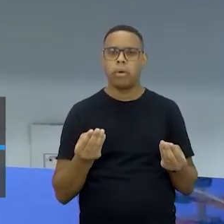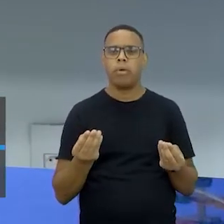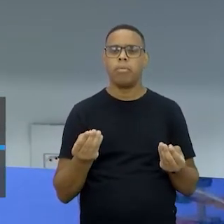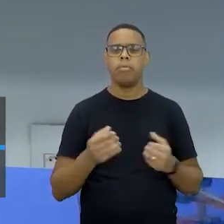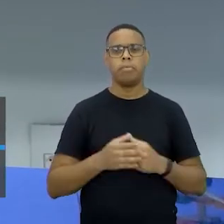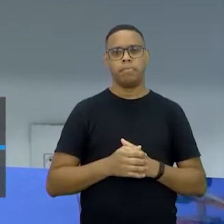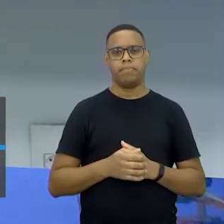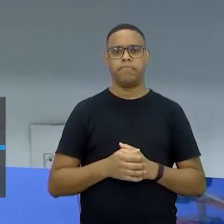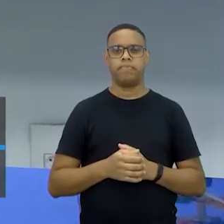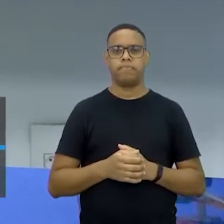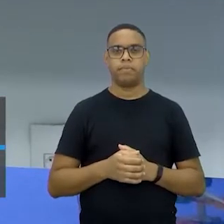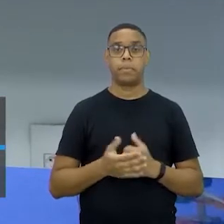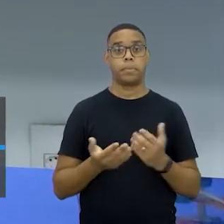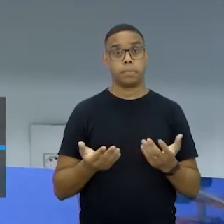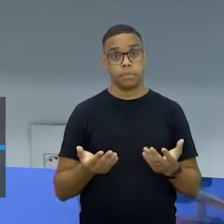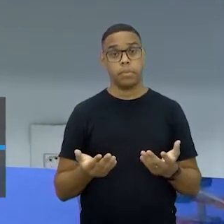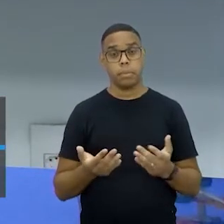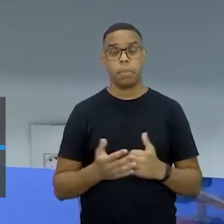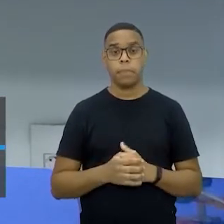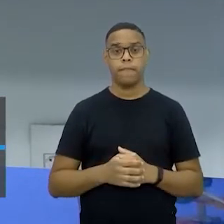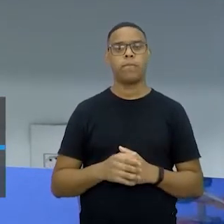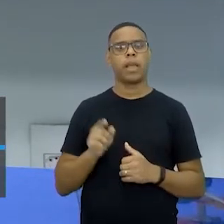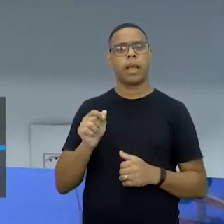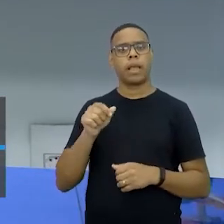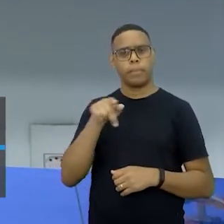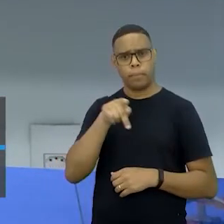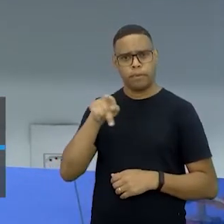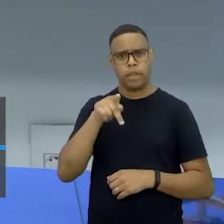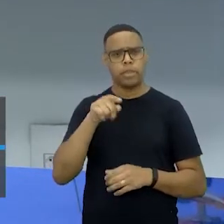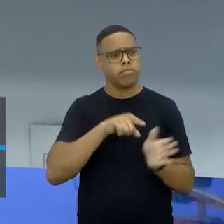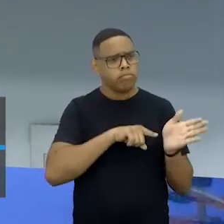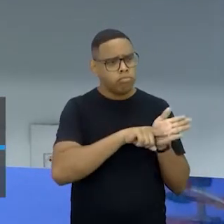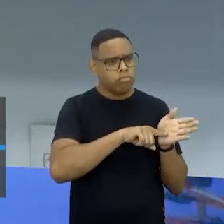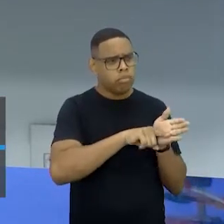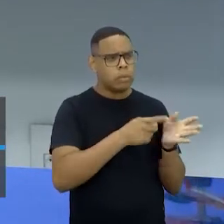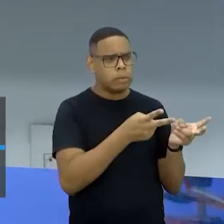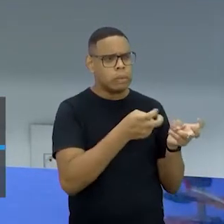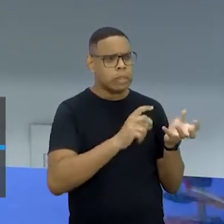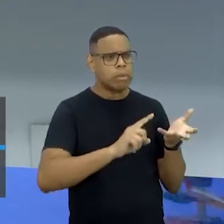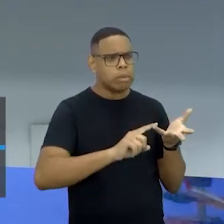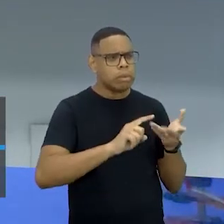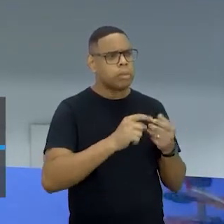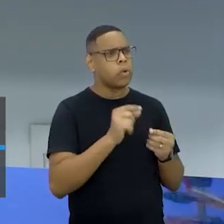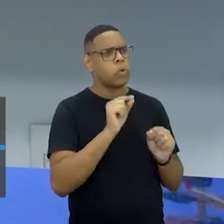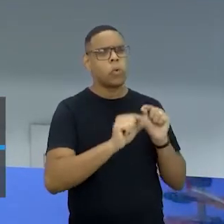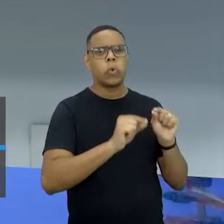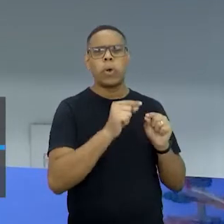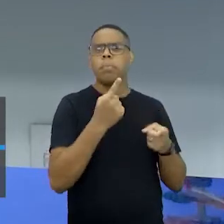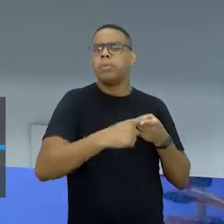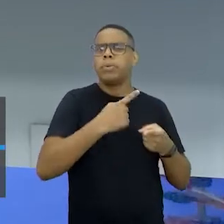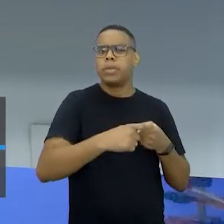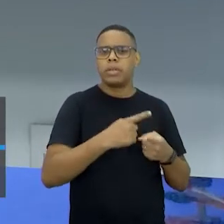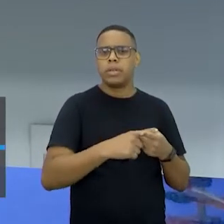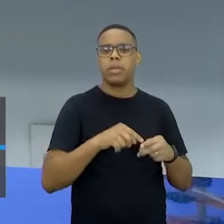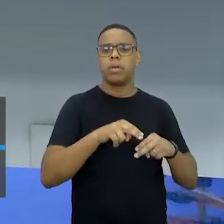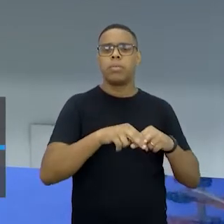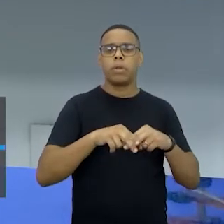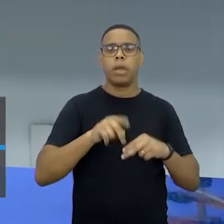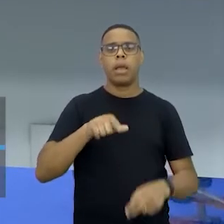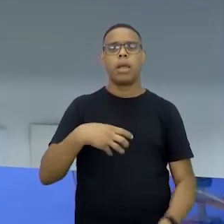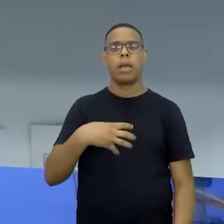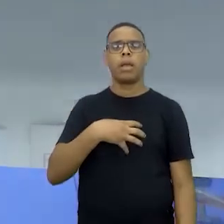interior de seu corpo e aí ela começou a verificar que justamente tinha a ver com a questão do